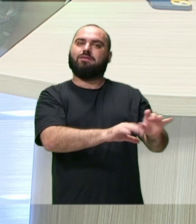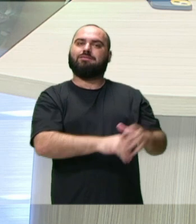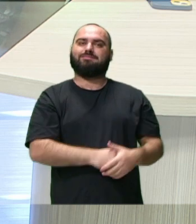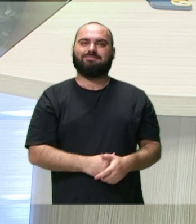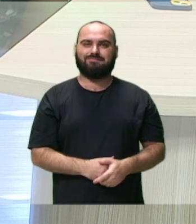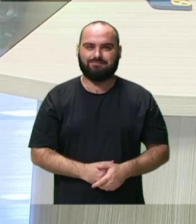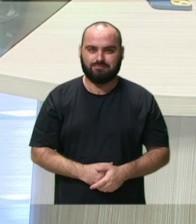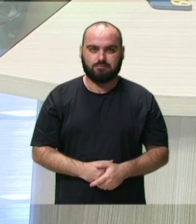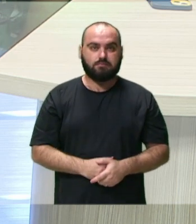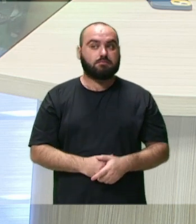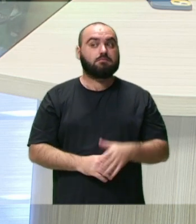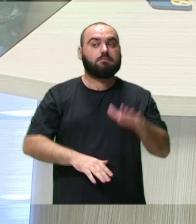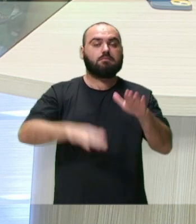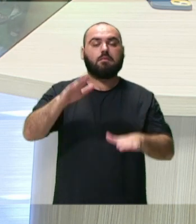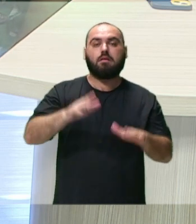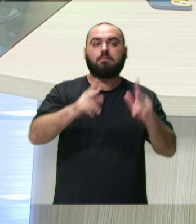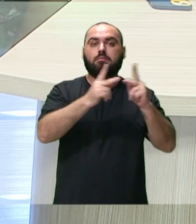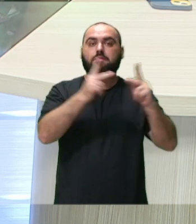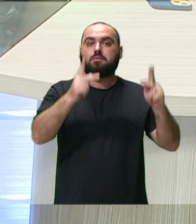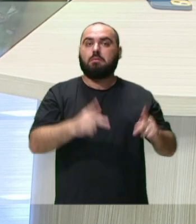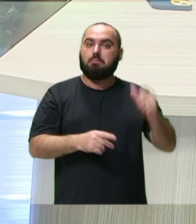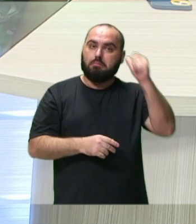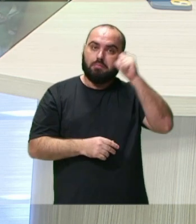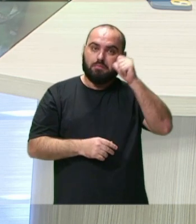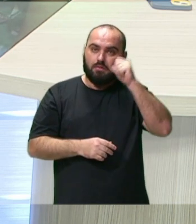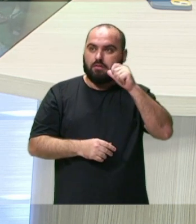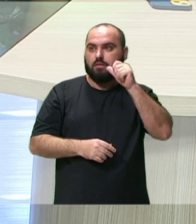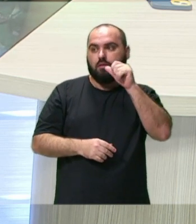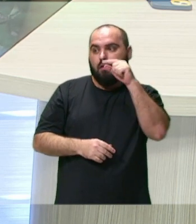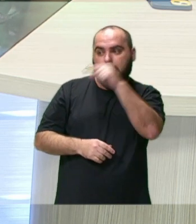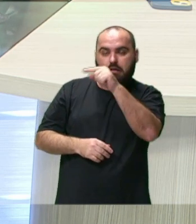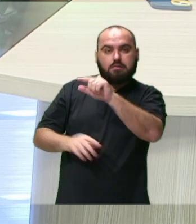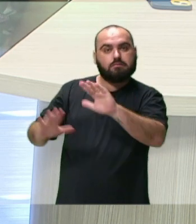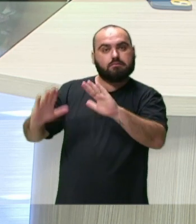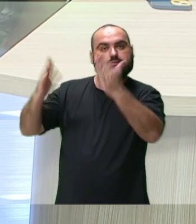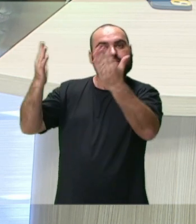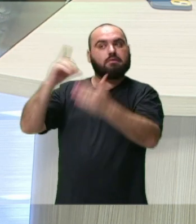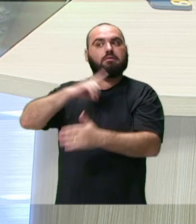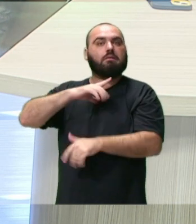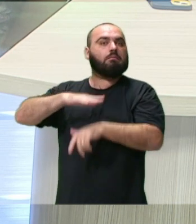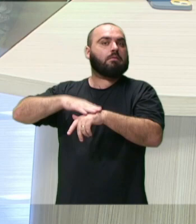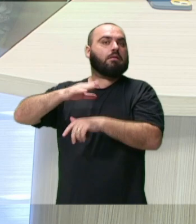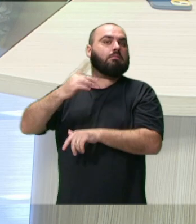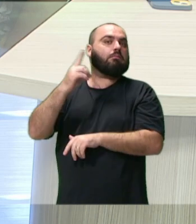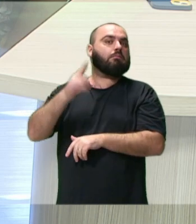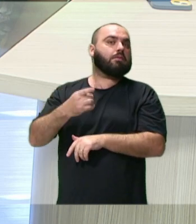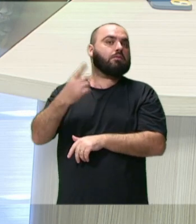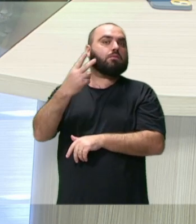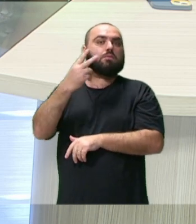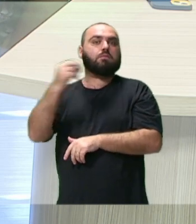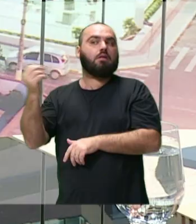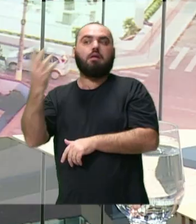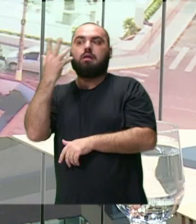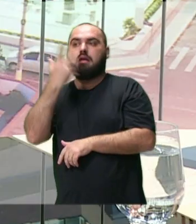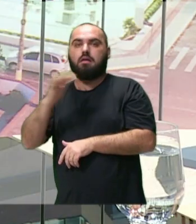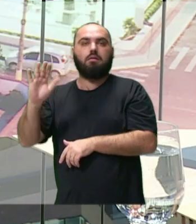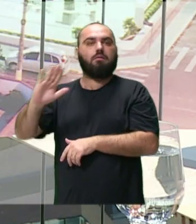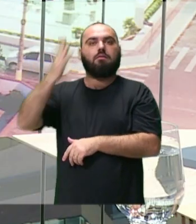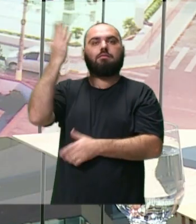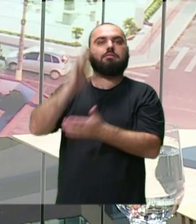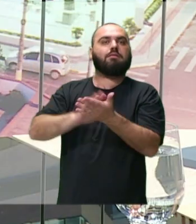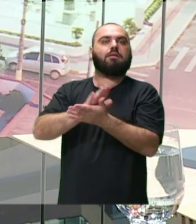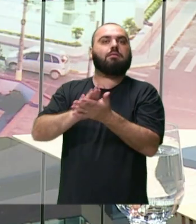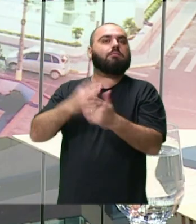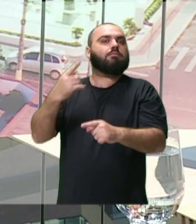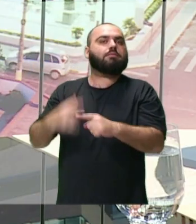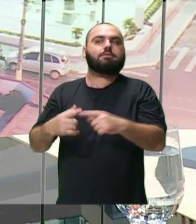não houvesse a Procuradoria da Mulher, esse evento que vai impactar cerca de 1.200 crianças não aconteceria. Porque a gente se sente no